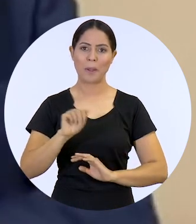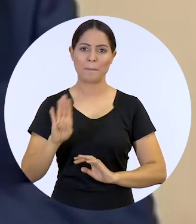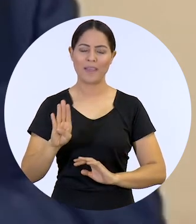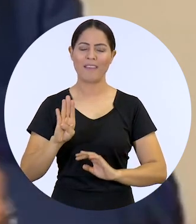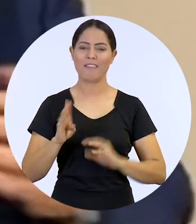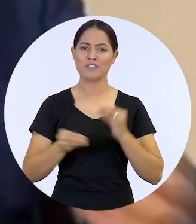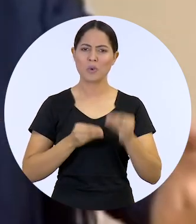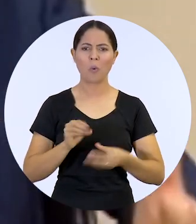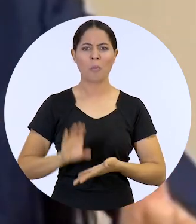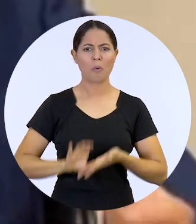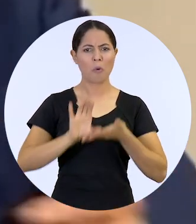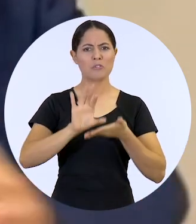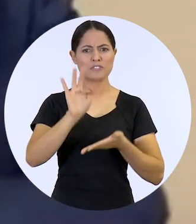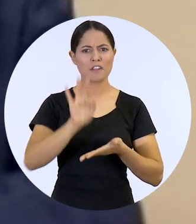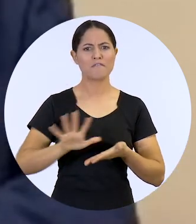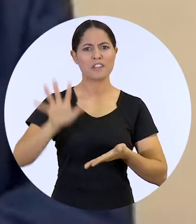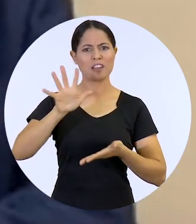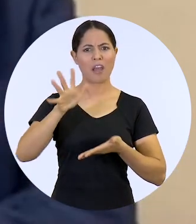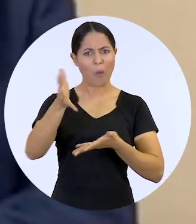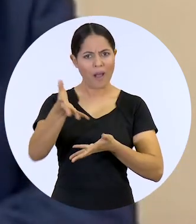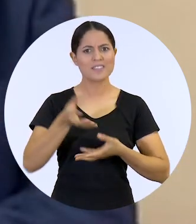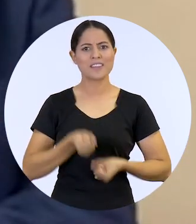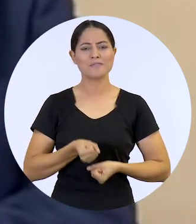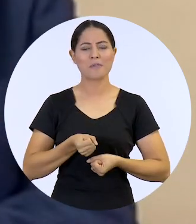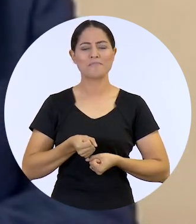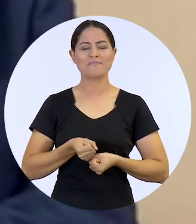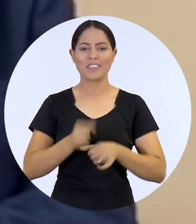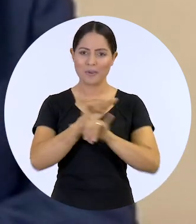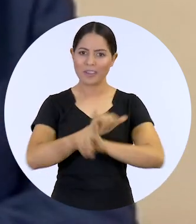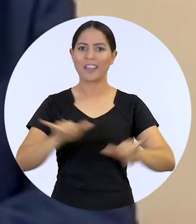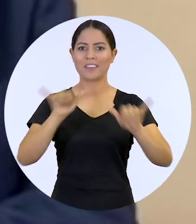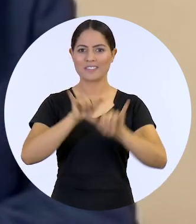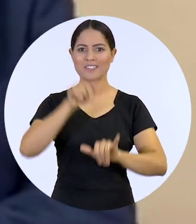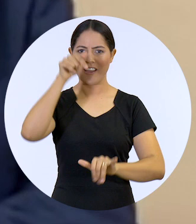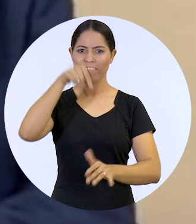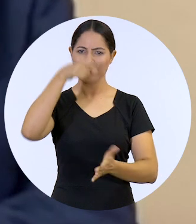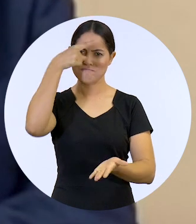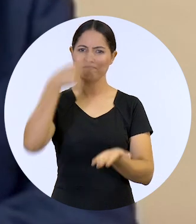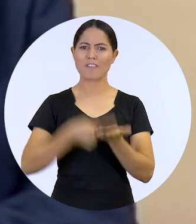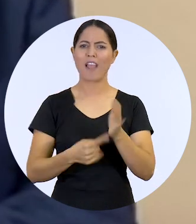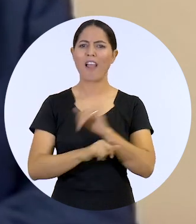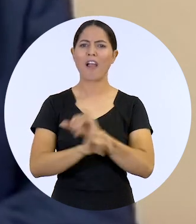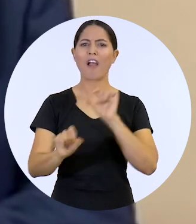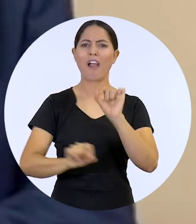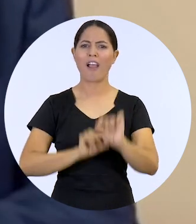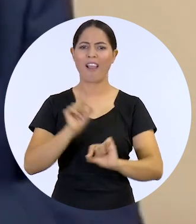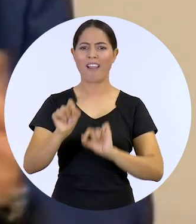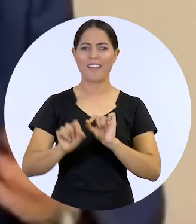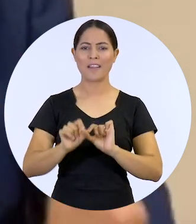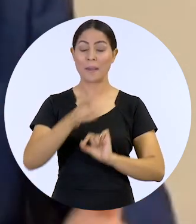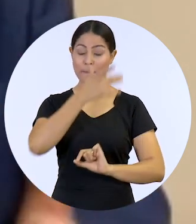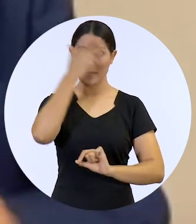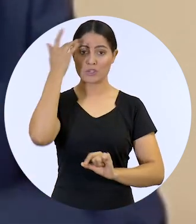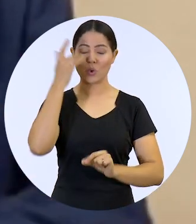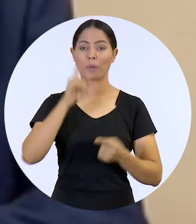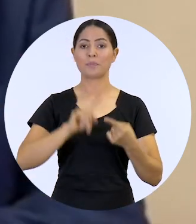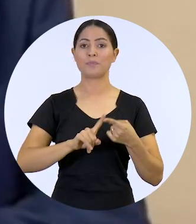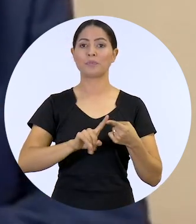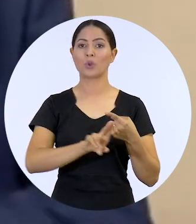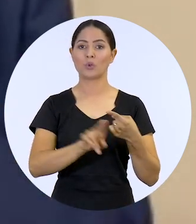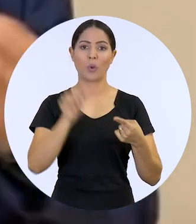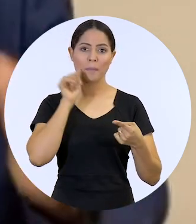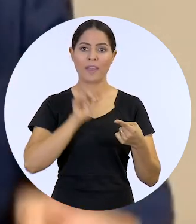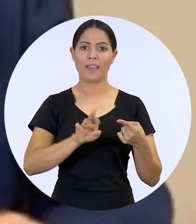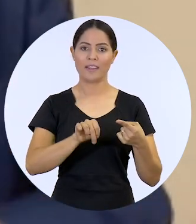Federal abraçou esse projeto todo. E aqui eu não poderia deixar de dizer e reconhecer também os idealizadores desse